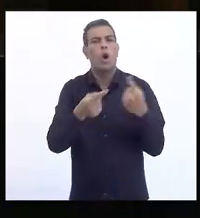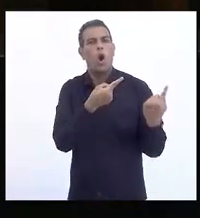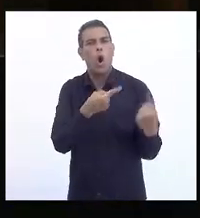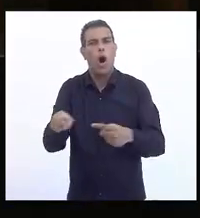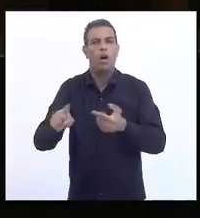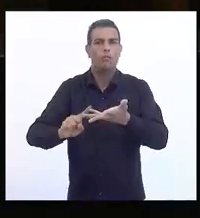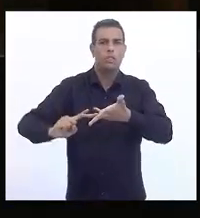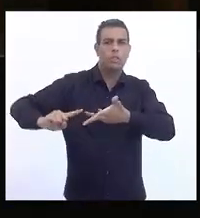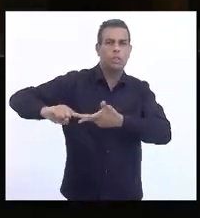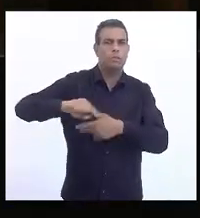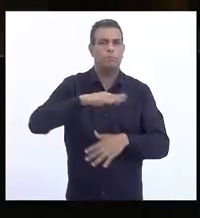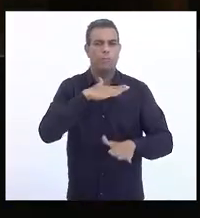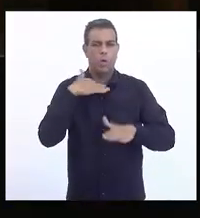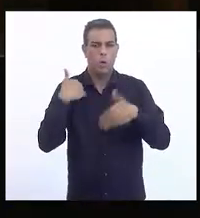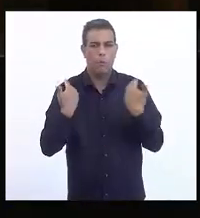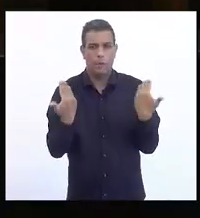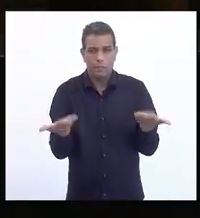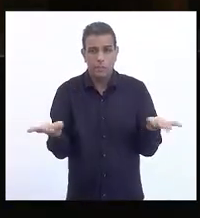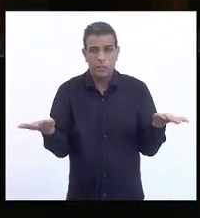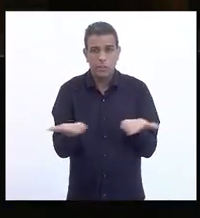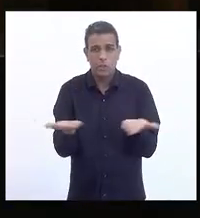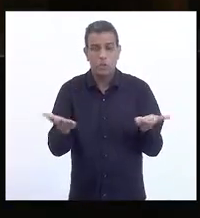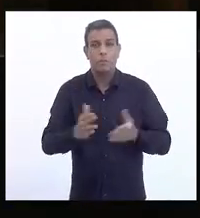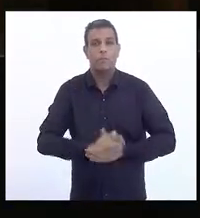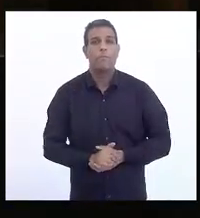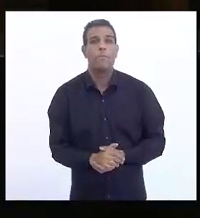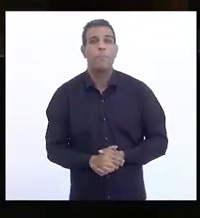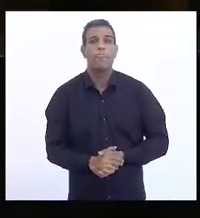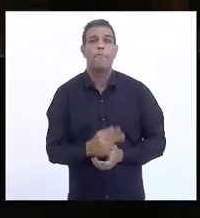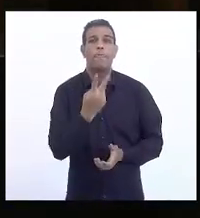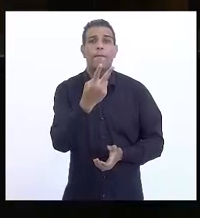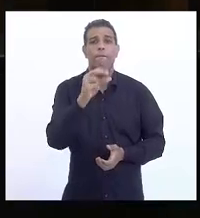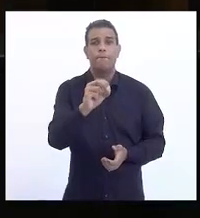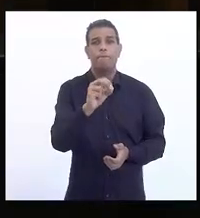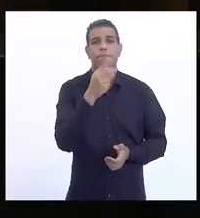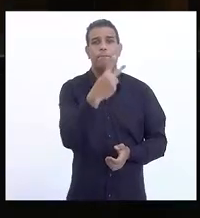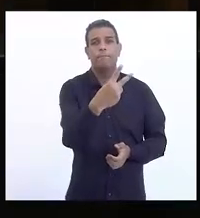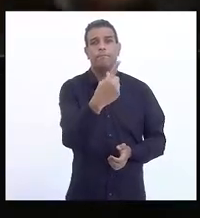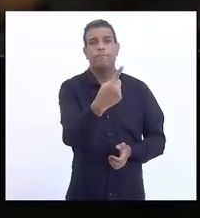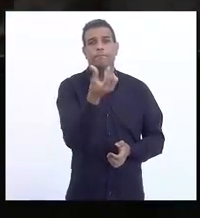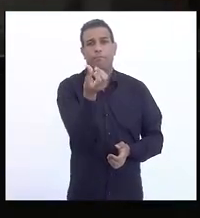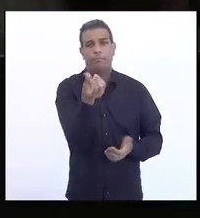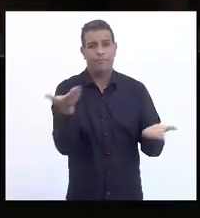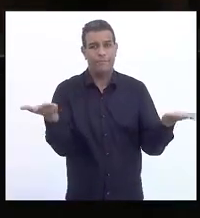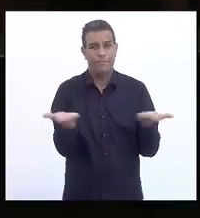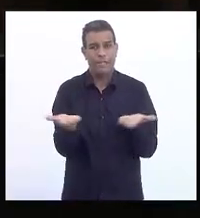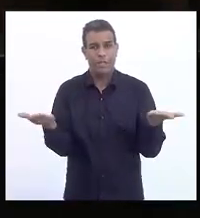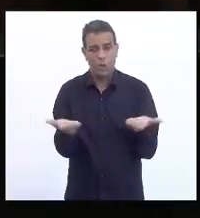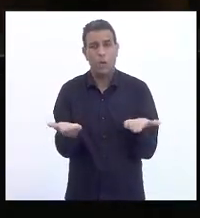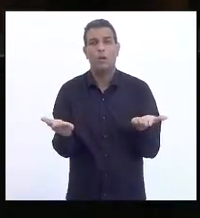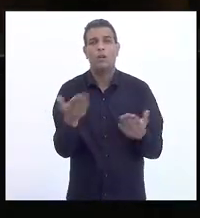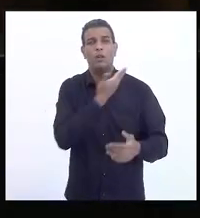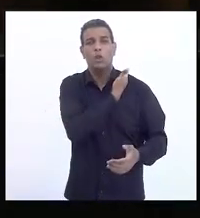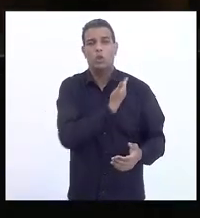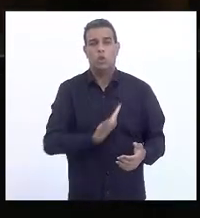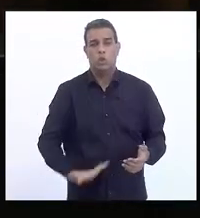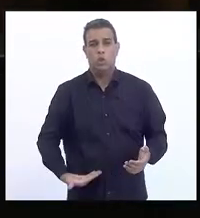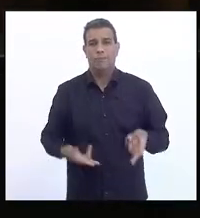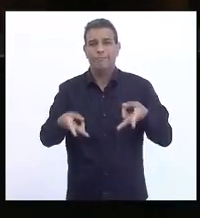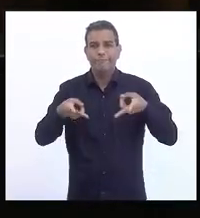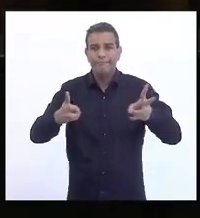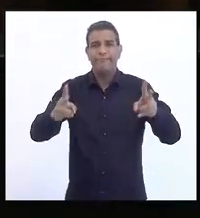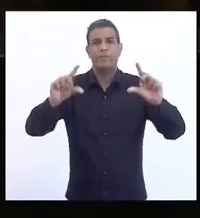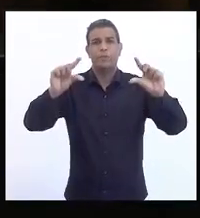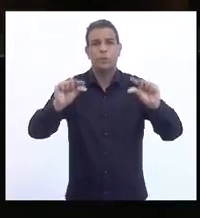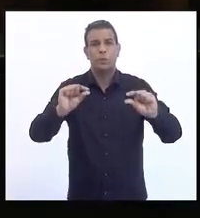da política de morte. Os dados de 2022 indicam que o atual governo pretende intensificar essa